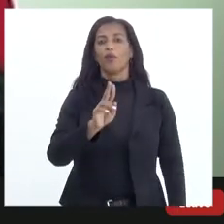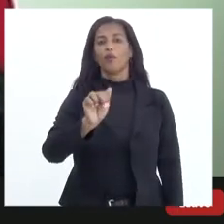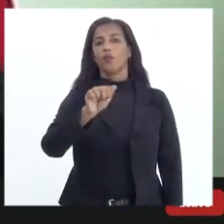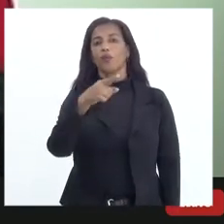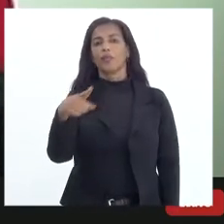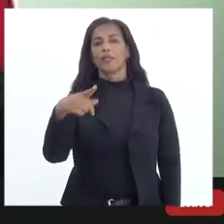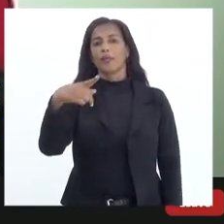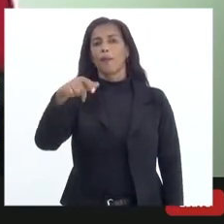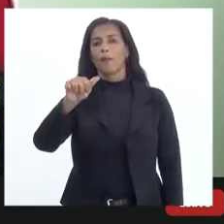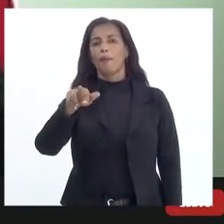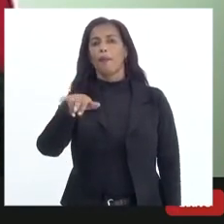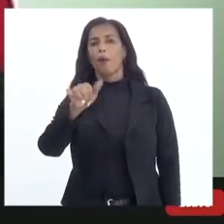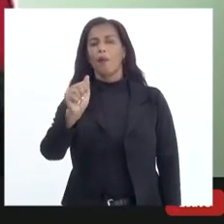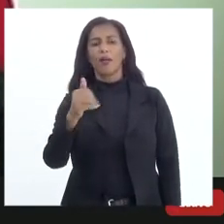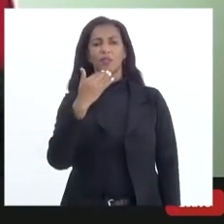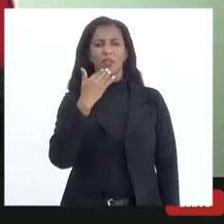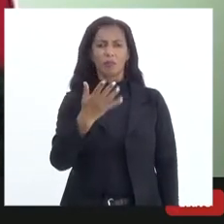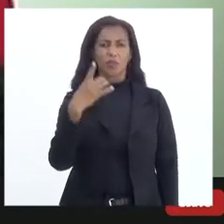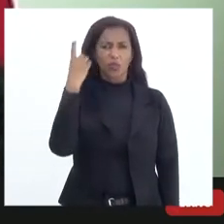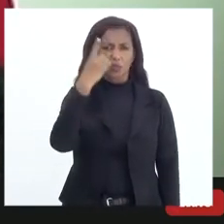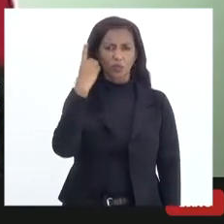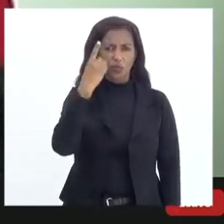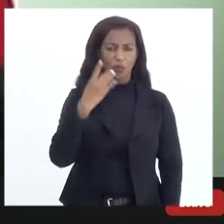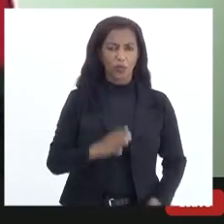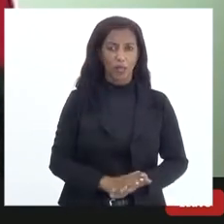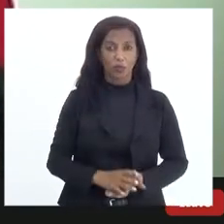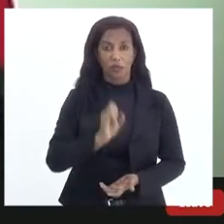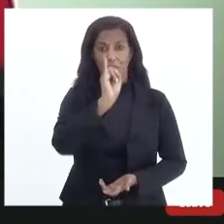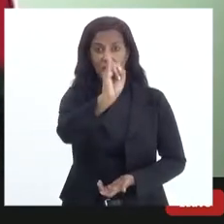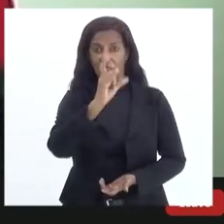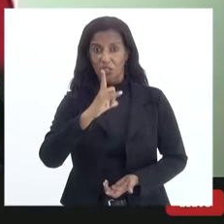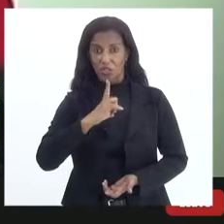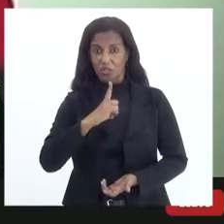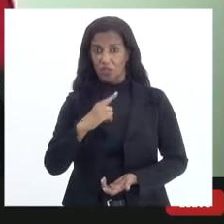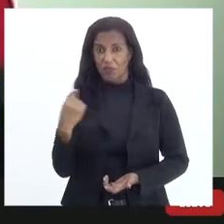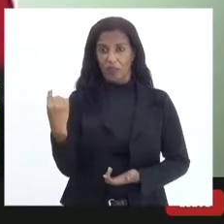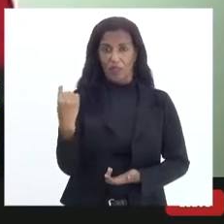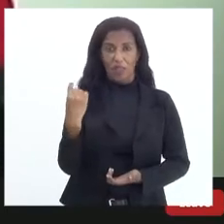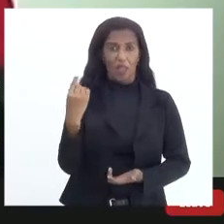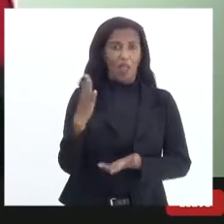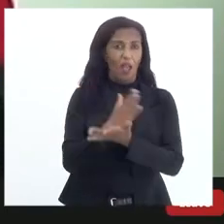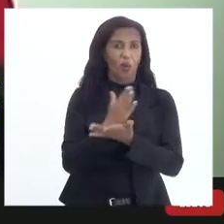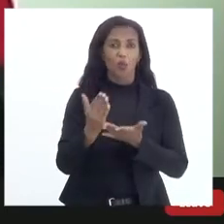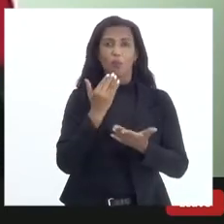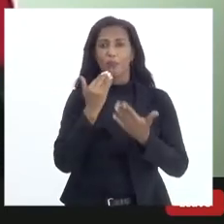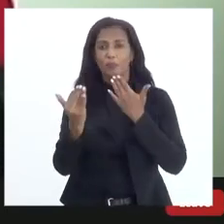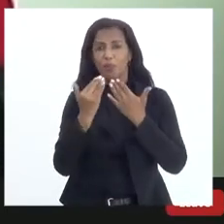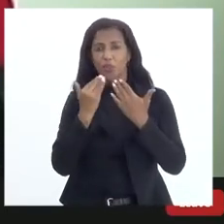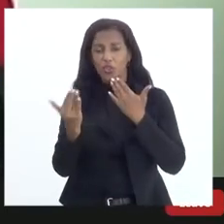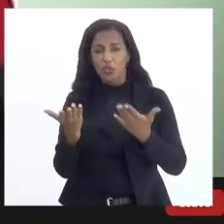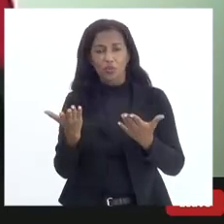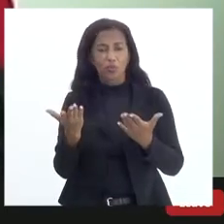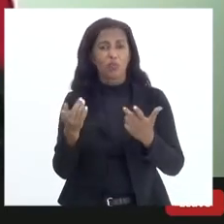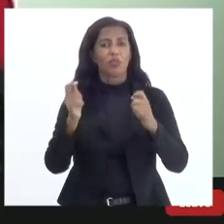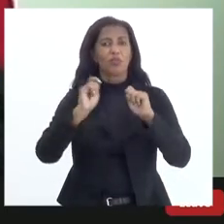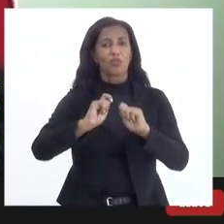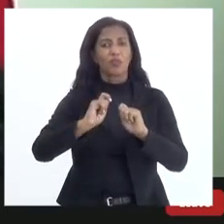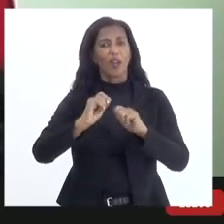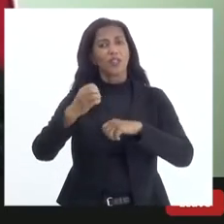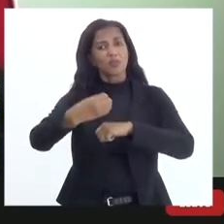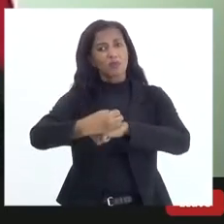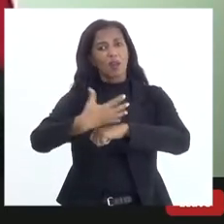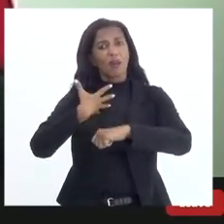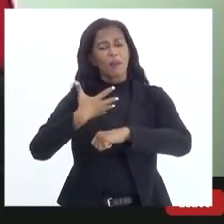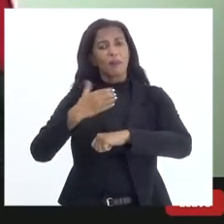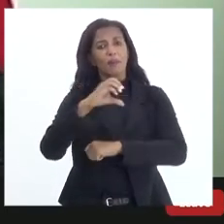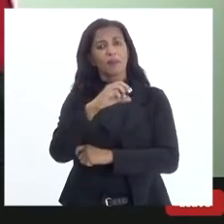Então, eu queria pedir aos senhores parlamentares, se tiverem alguma indicação a ser feita, que, por favor, encaminhem para a CPI,